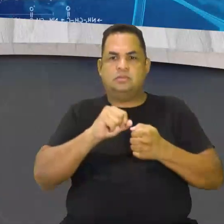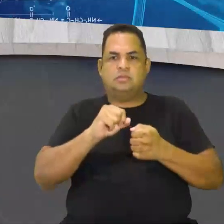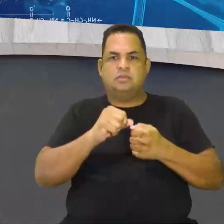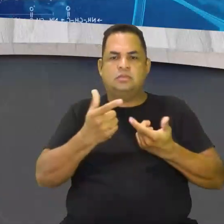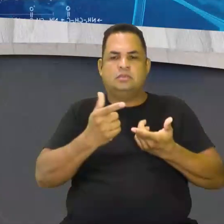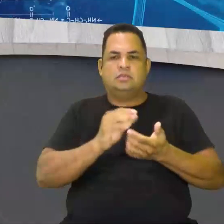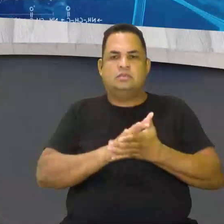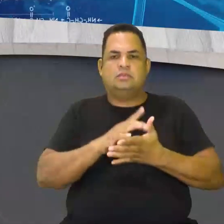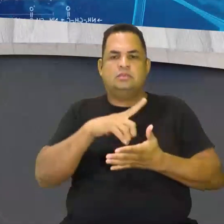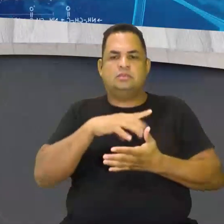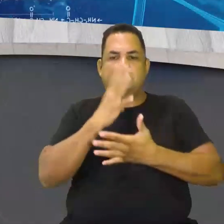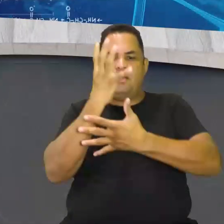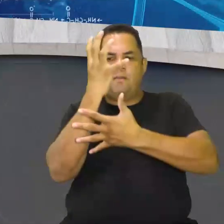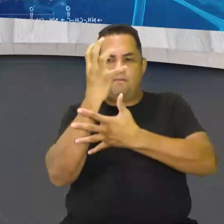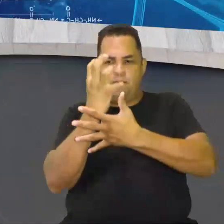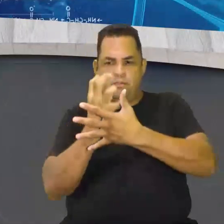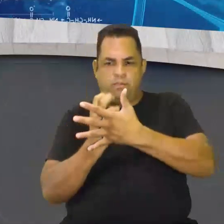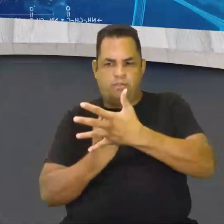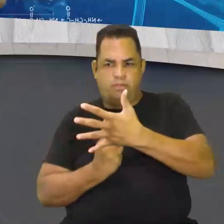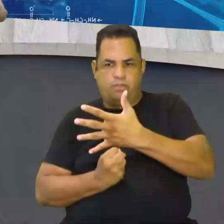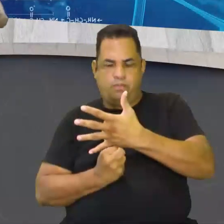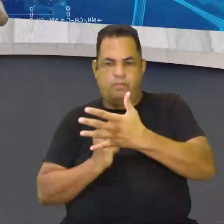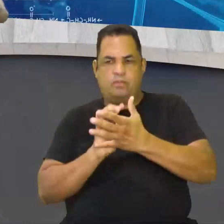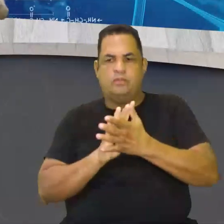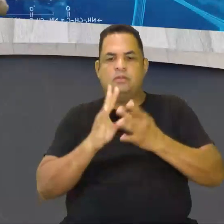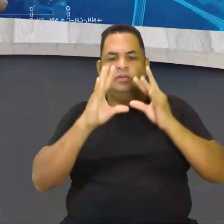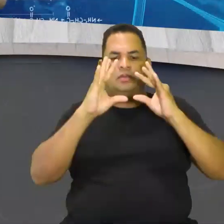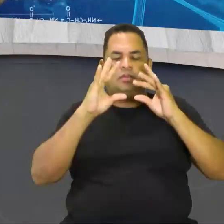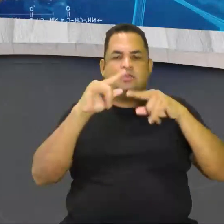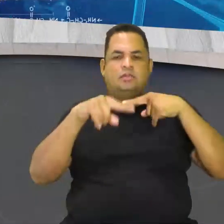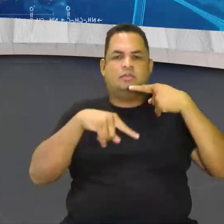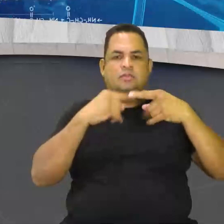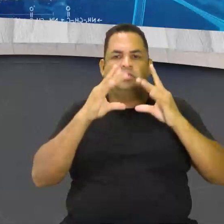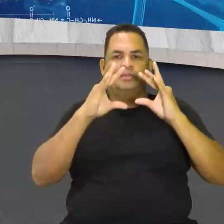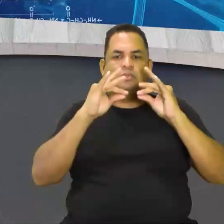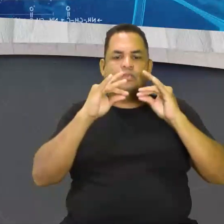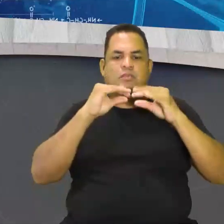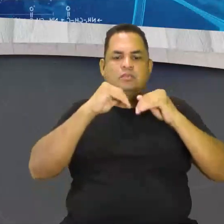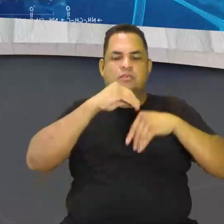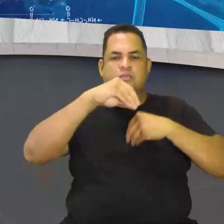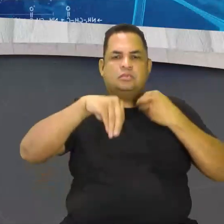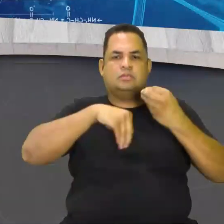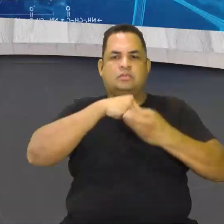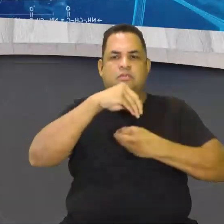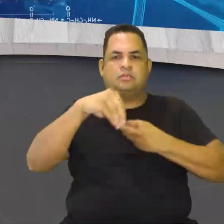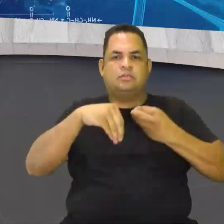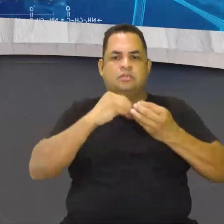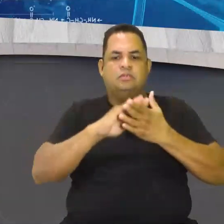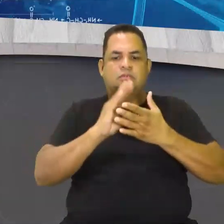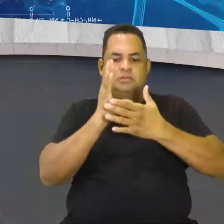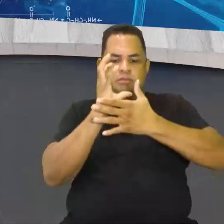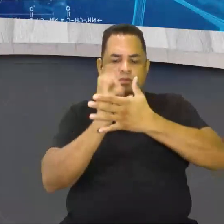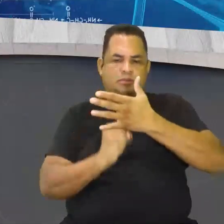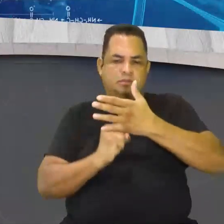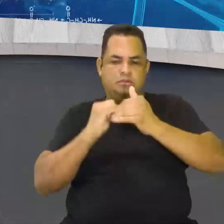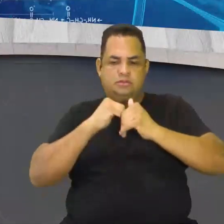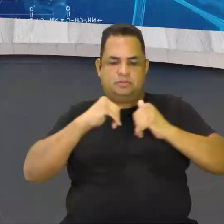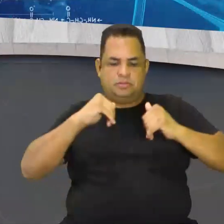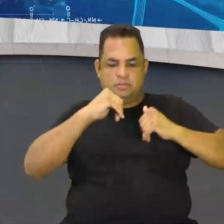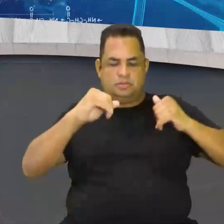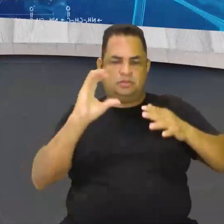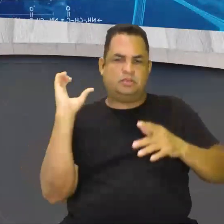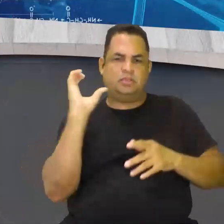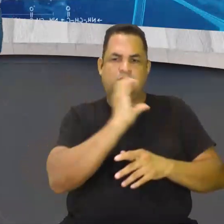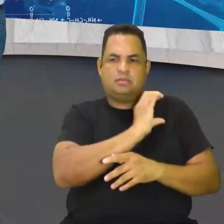e gerar essa pressão negativa para que o líquido da mistura seja retirado mais